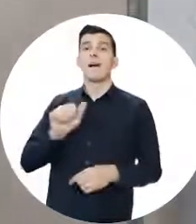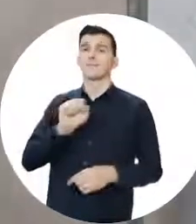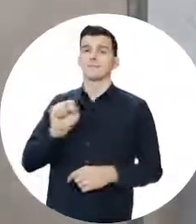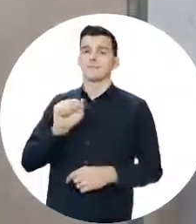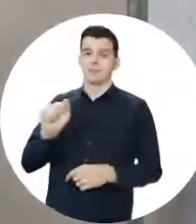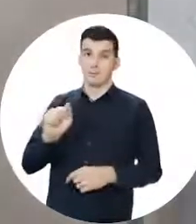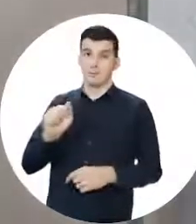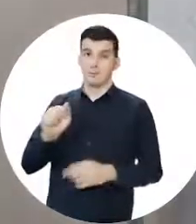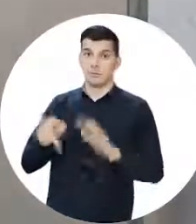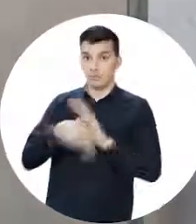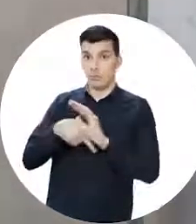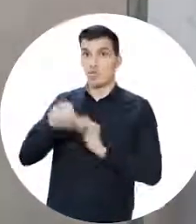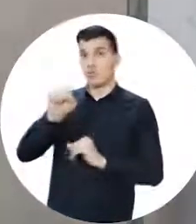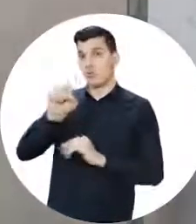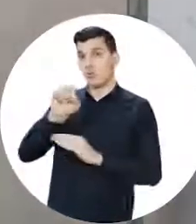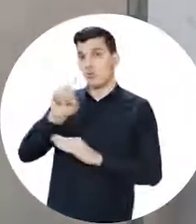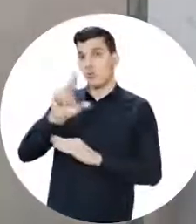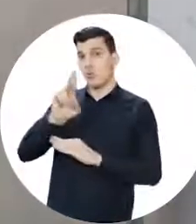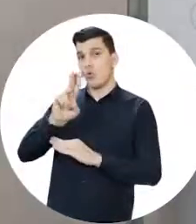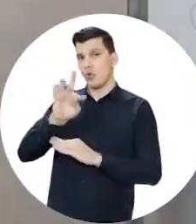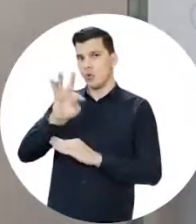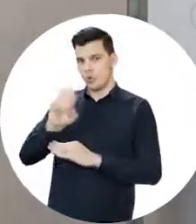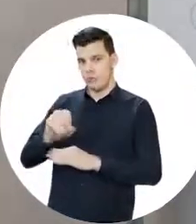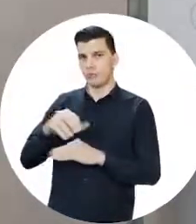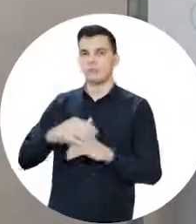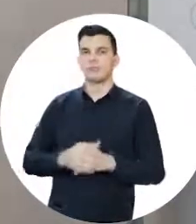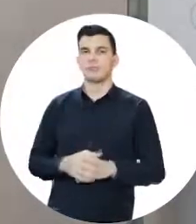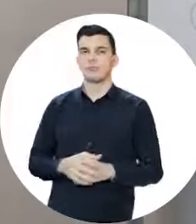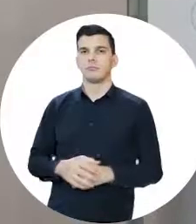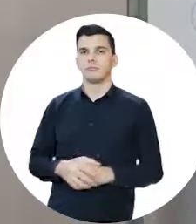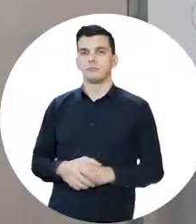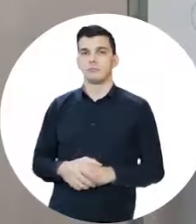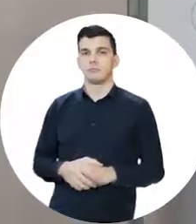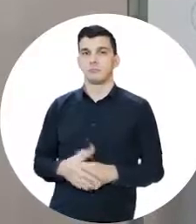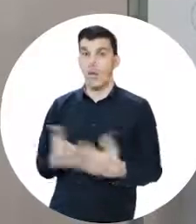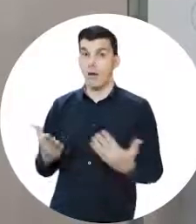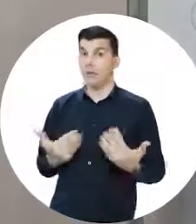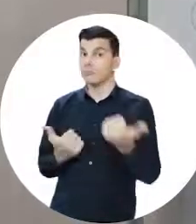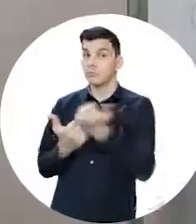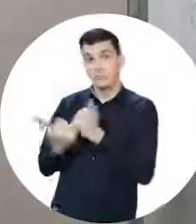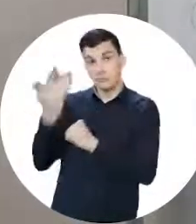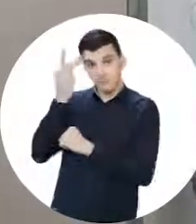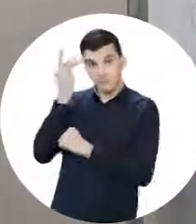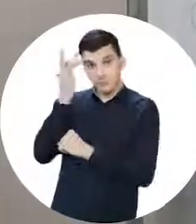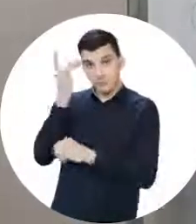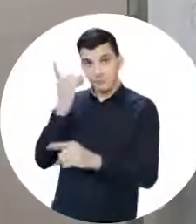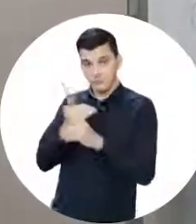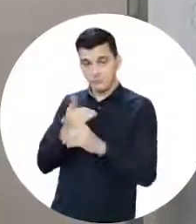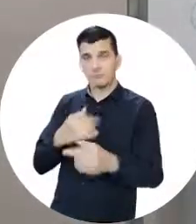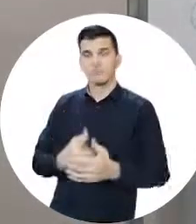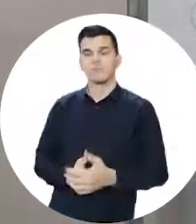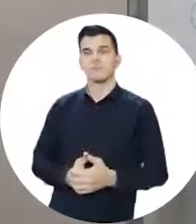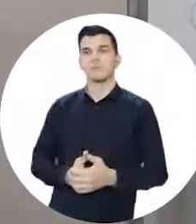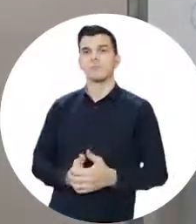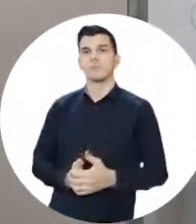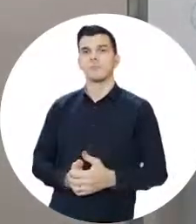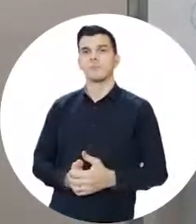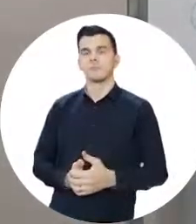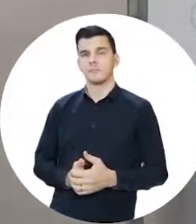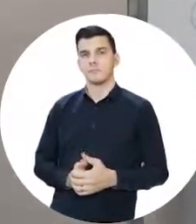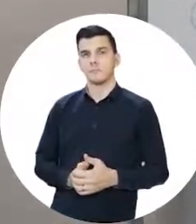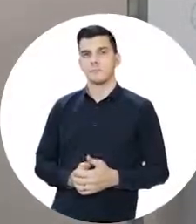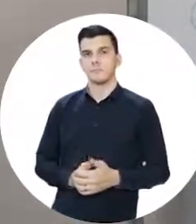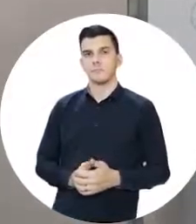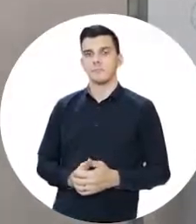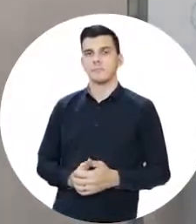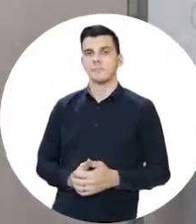soluto. Eu te dei o quê? Título e a massa da solução. Por consequência, eu consigo